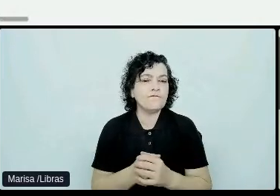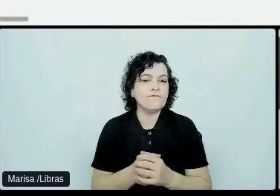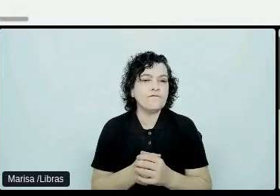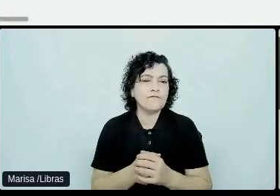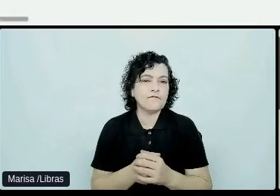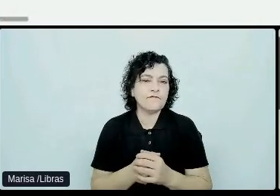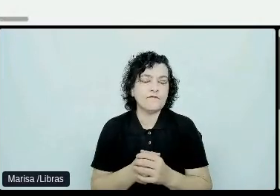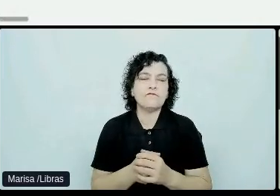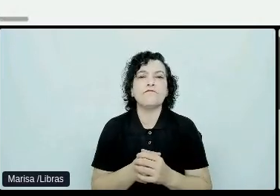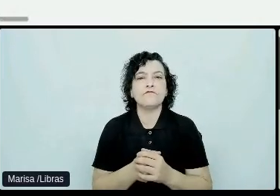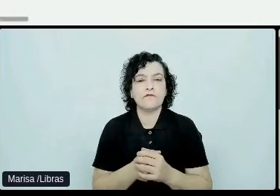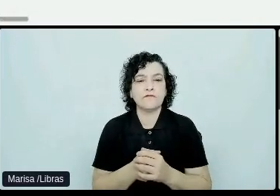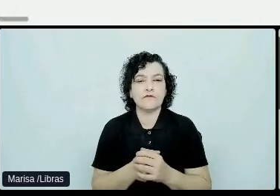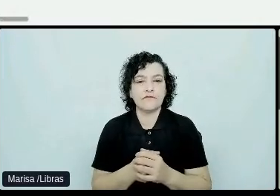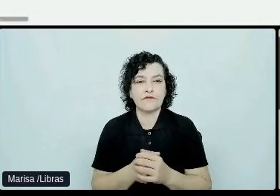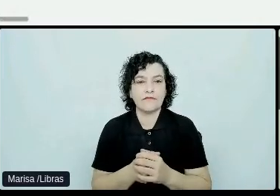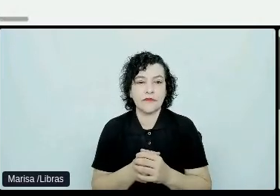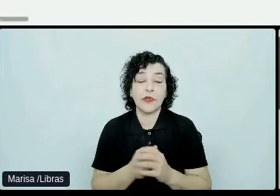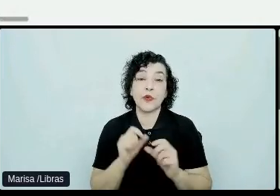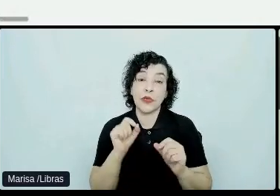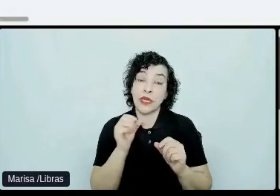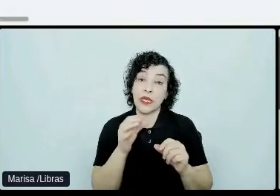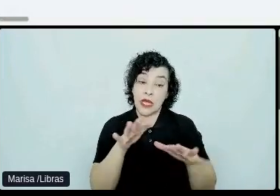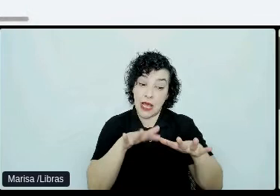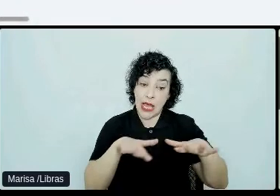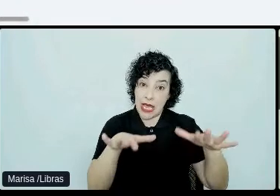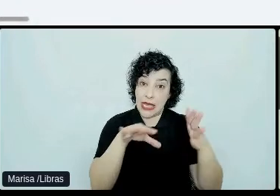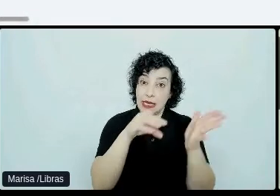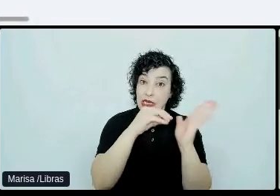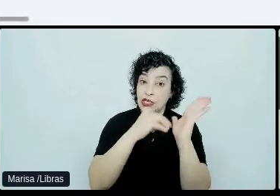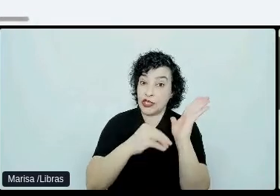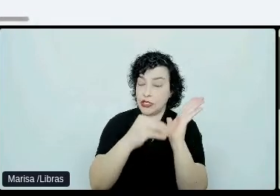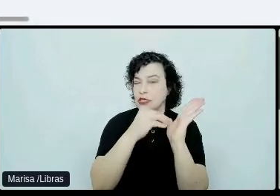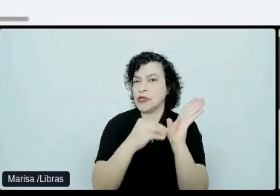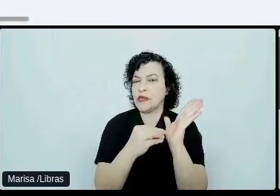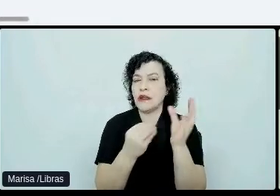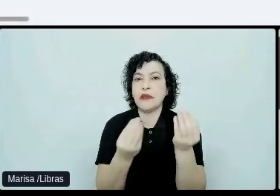atuou num time de design ops, e aí como